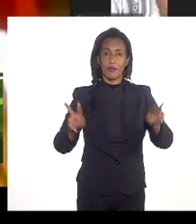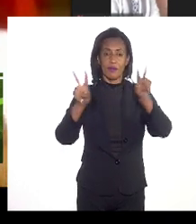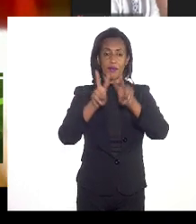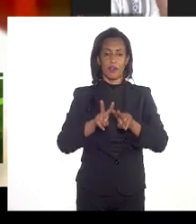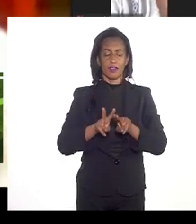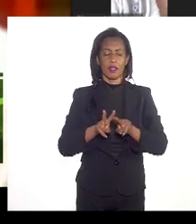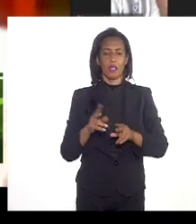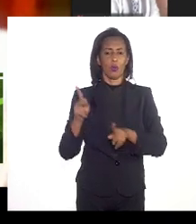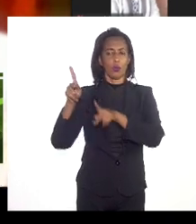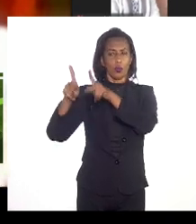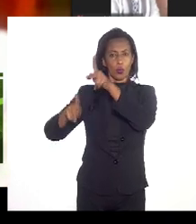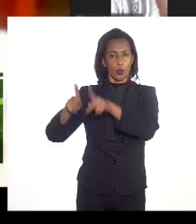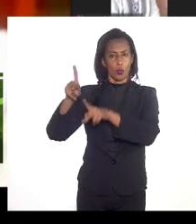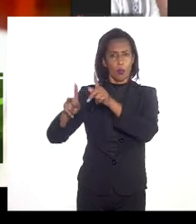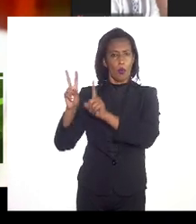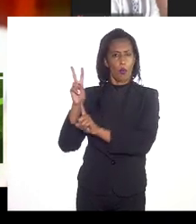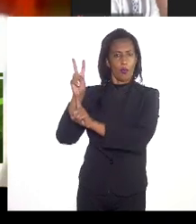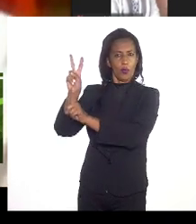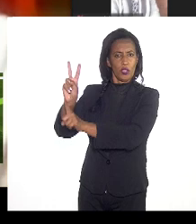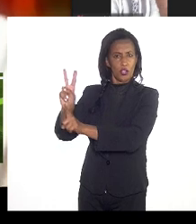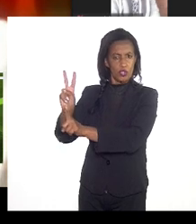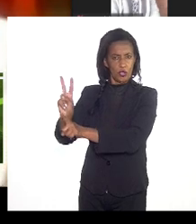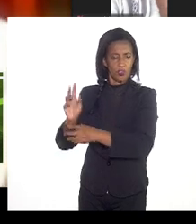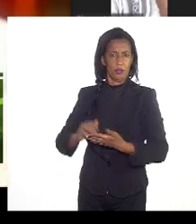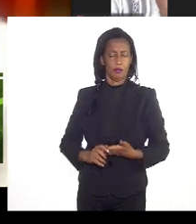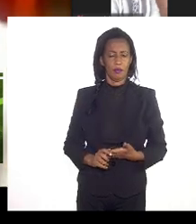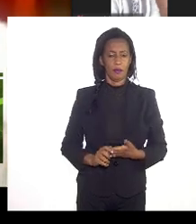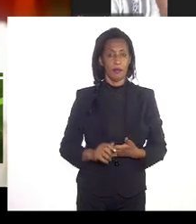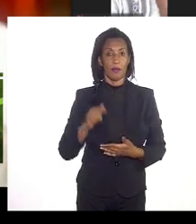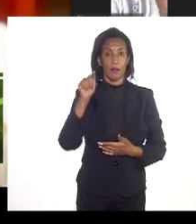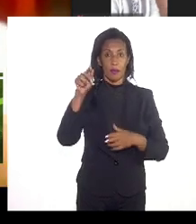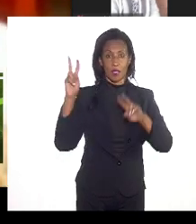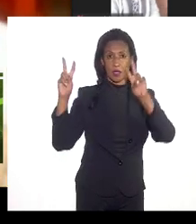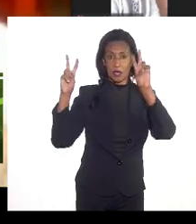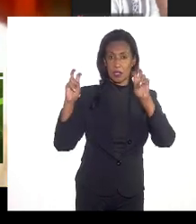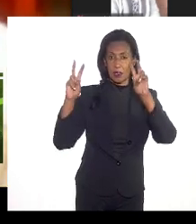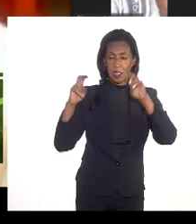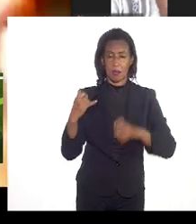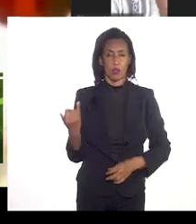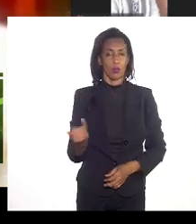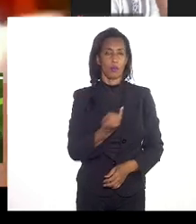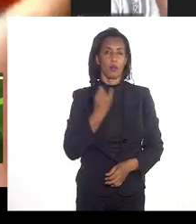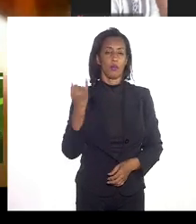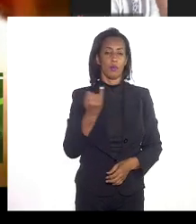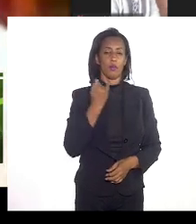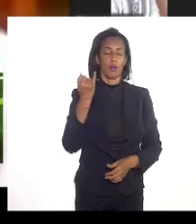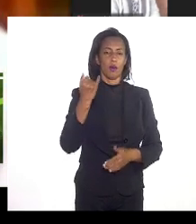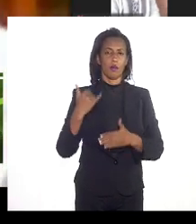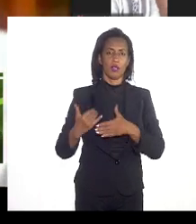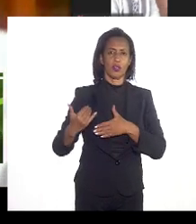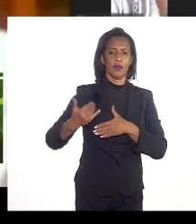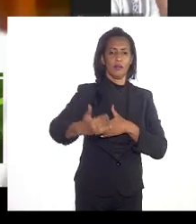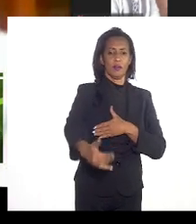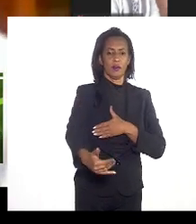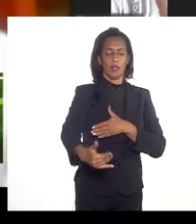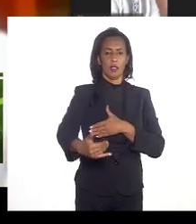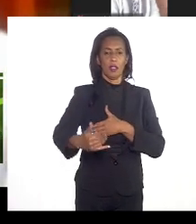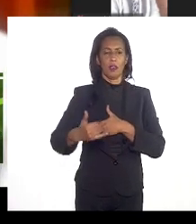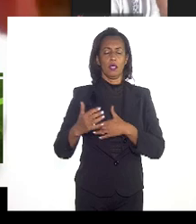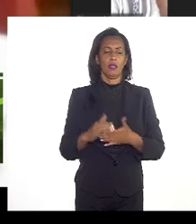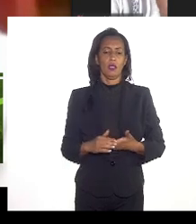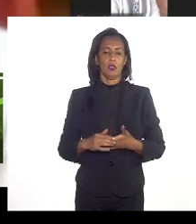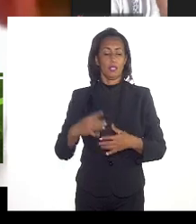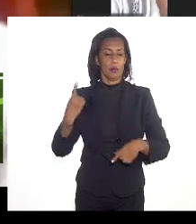tratar de povos indígenas e populações tribais. Esse tema é fundamental para a gente avançar na construção